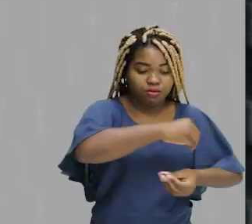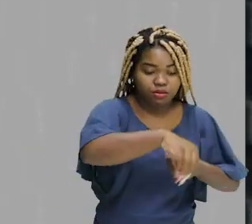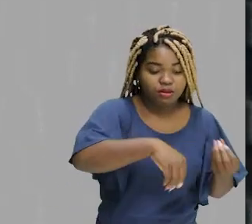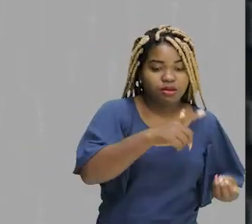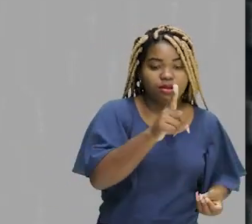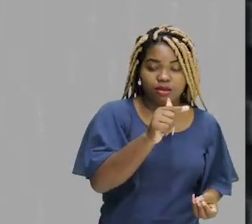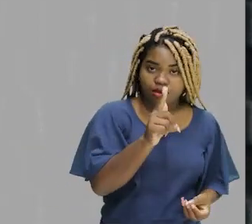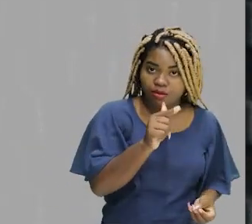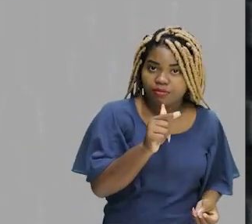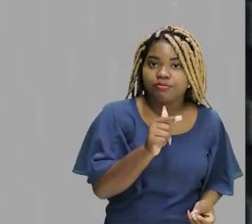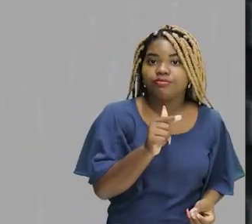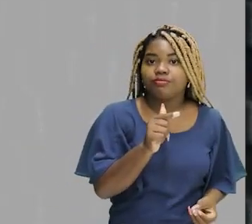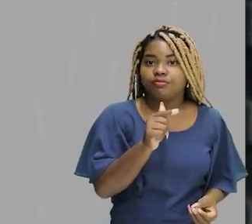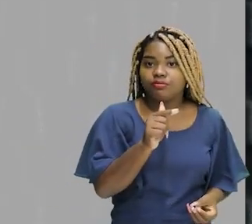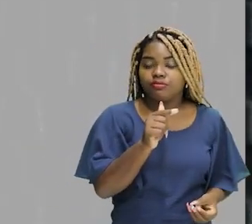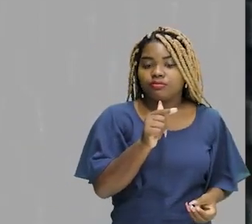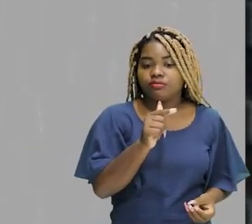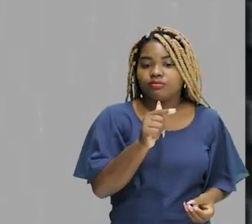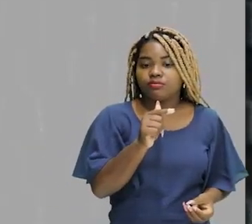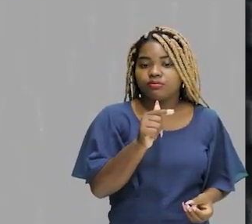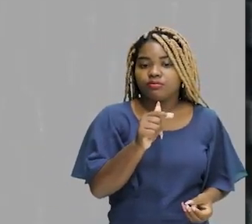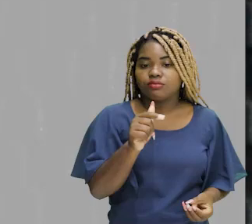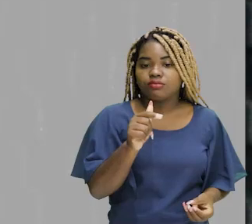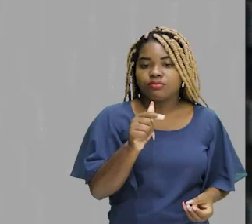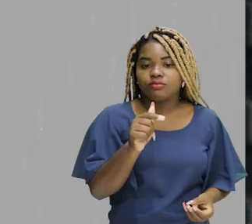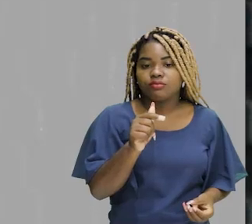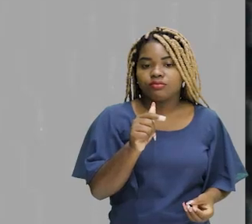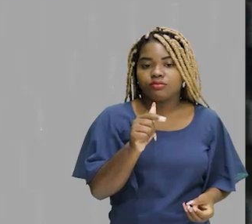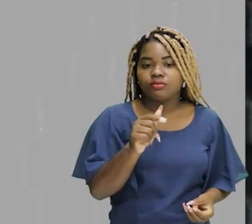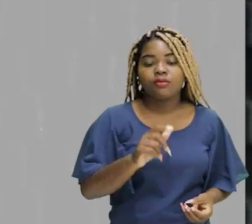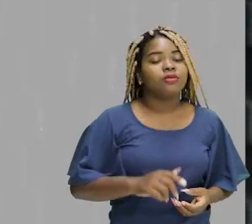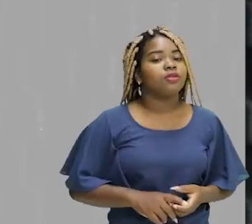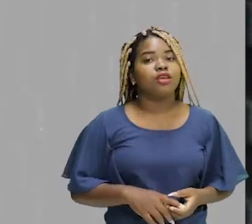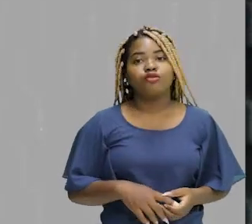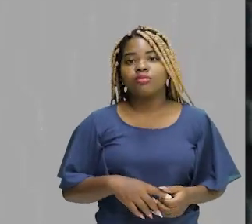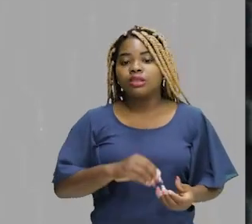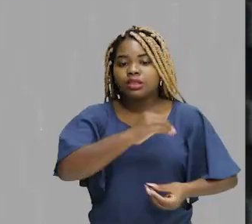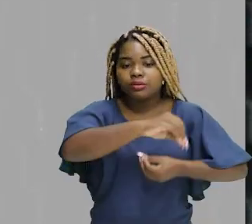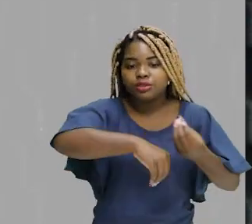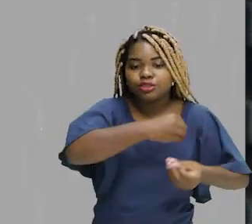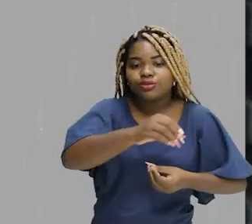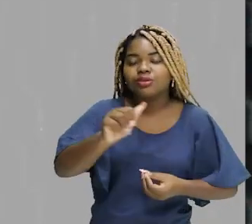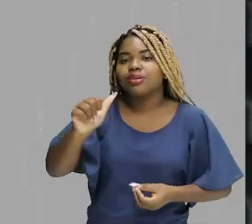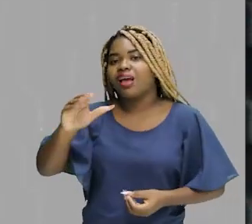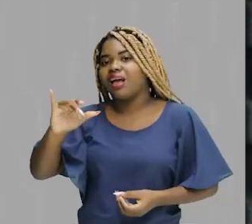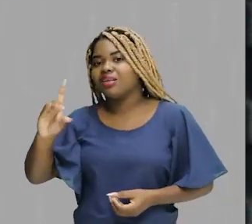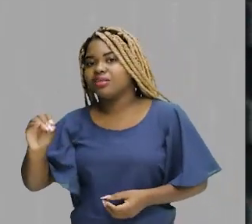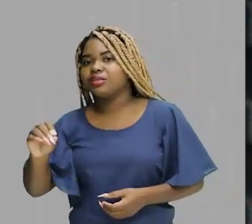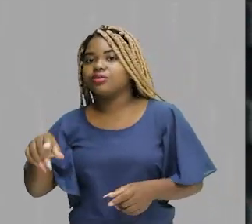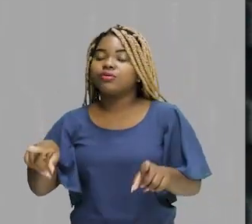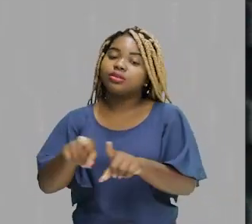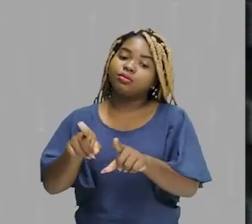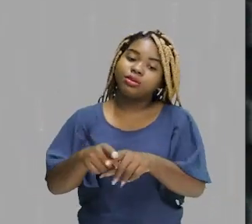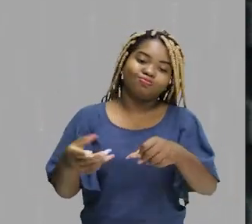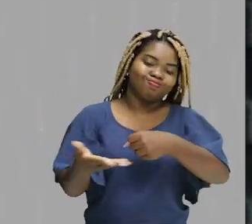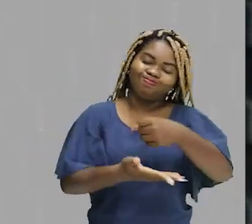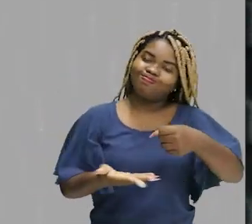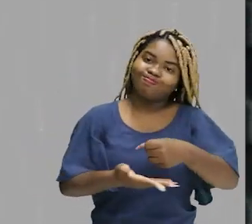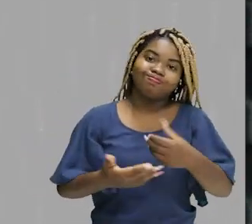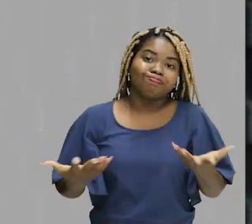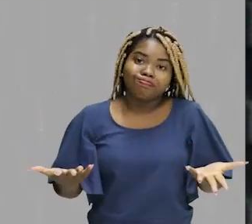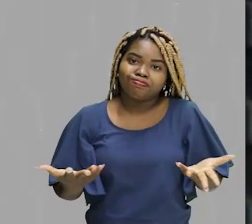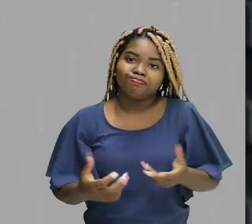solução aquosa, o meio não ficará nem ácido e nem básico. Então, nós temos um meio